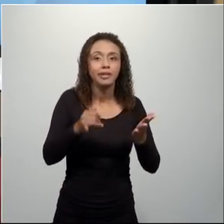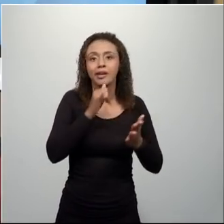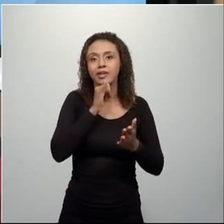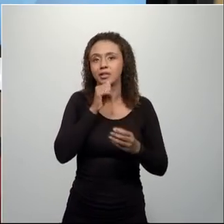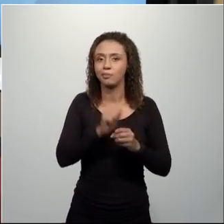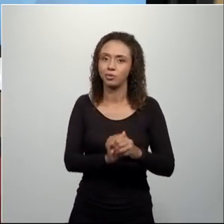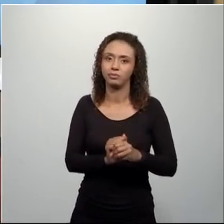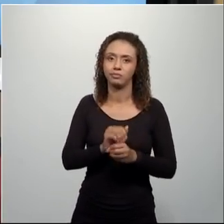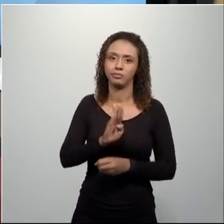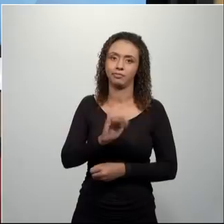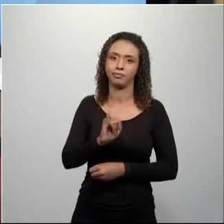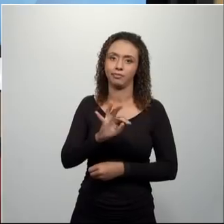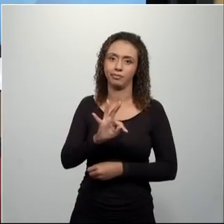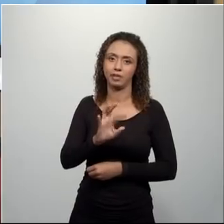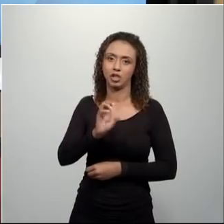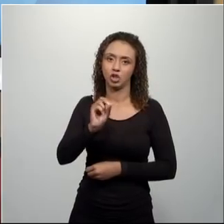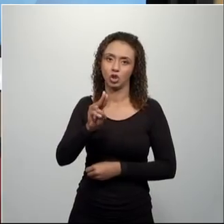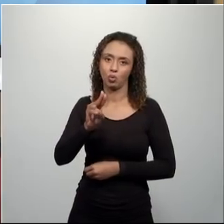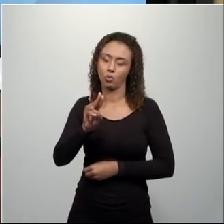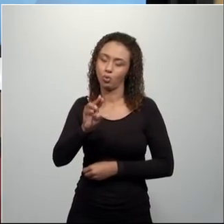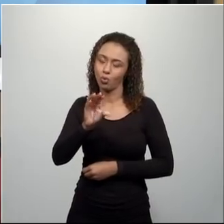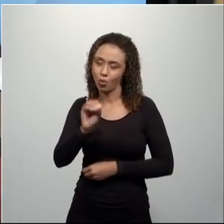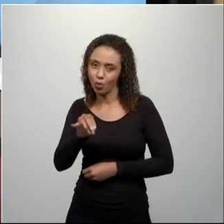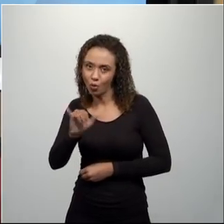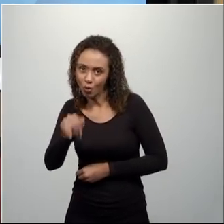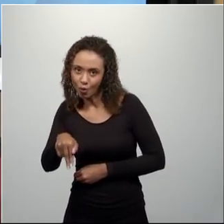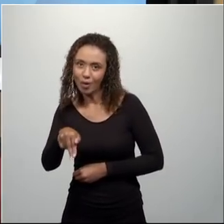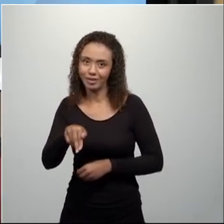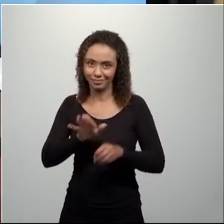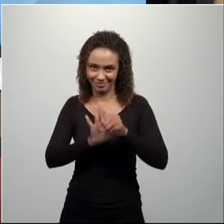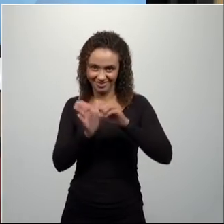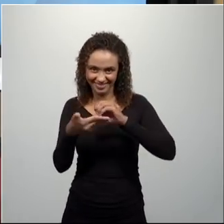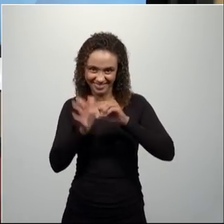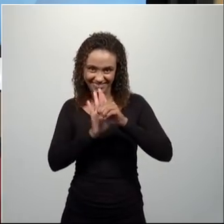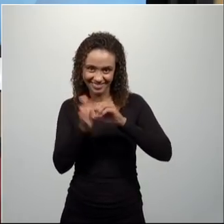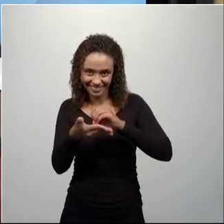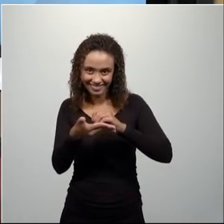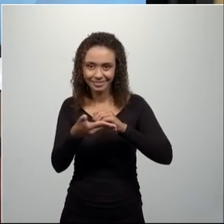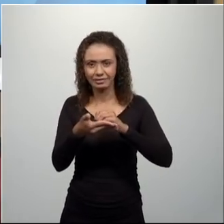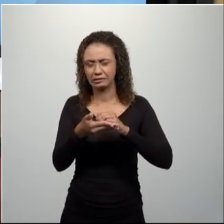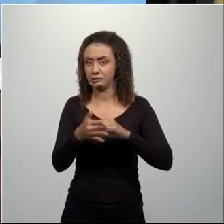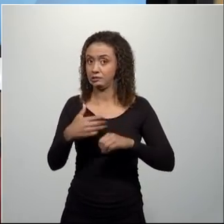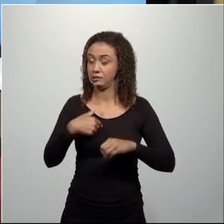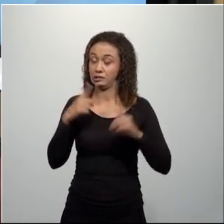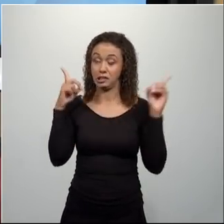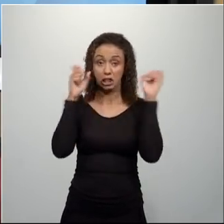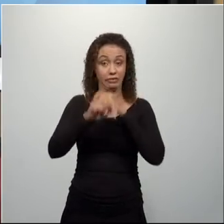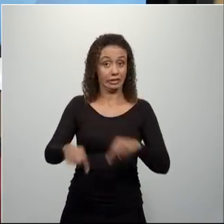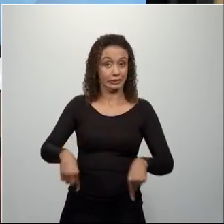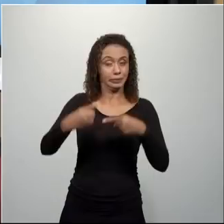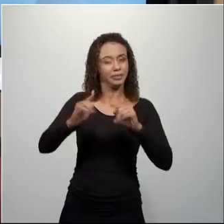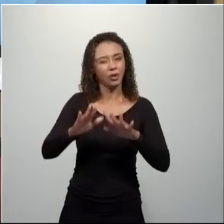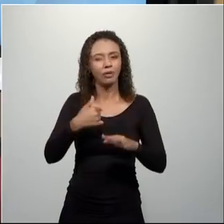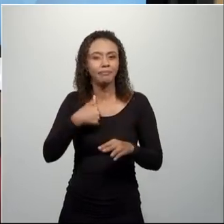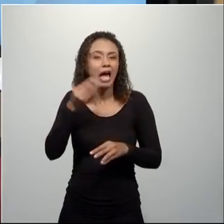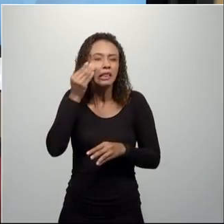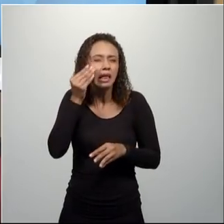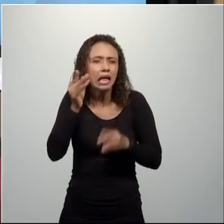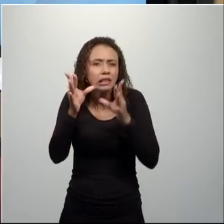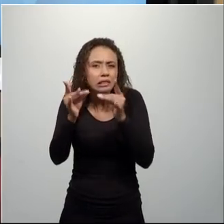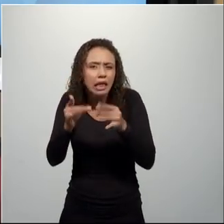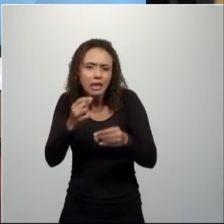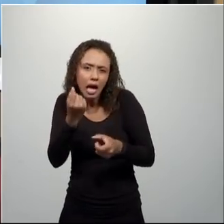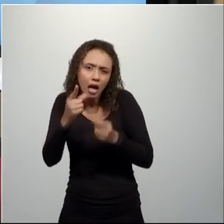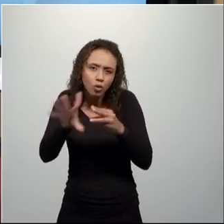apenas 20 minutos foi um desafio 20 e poucos minutos foi um desafio então tentei trazer até alguns detalhes adicionais que talvez